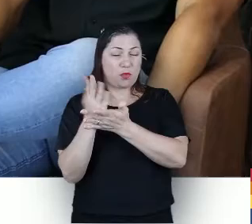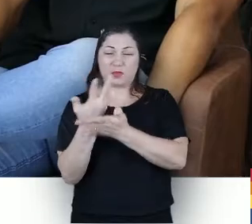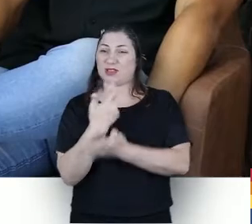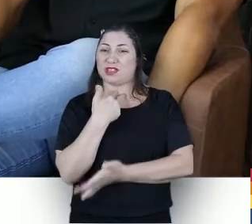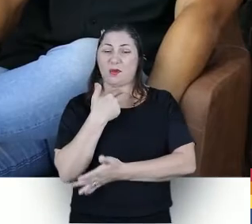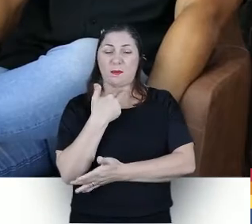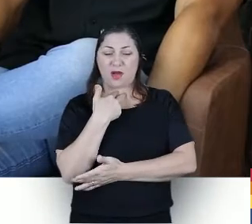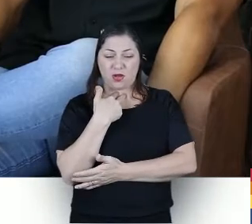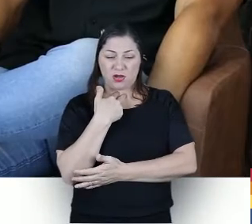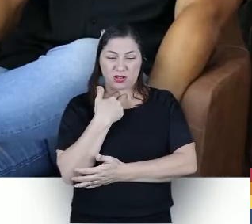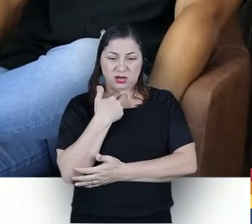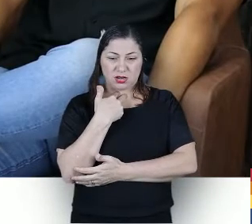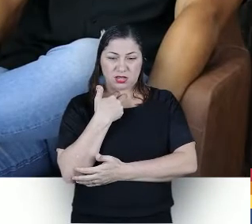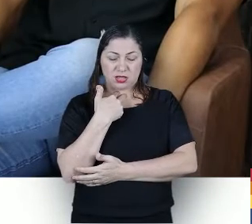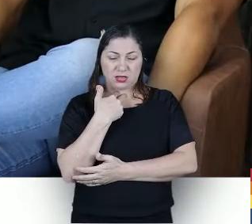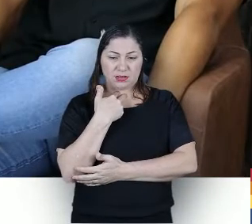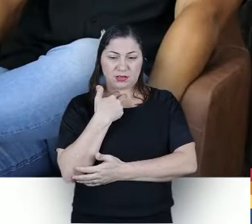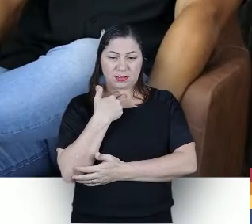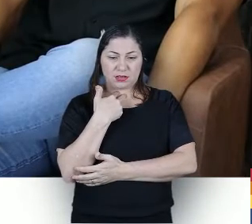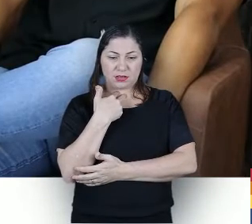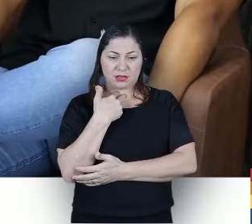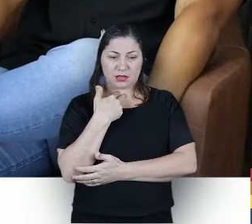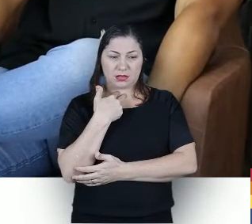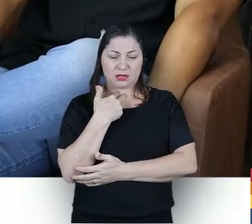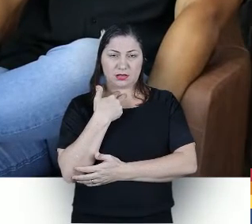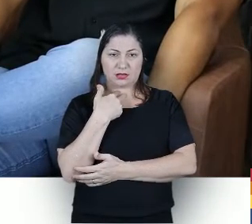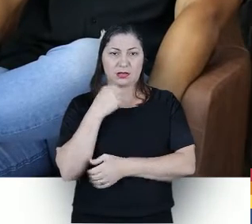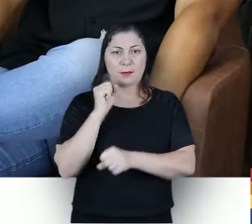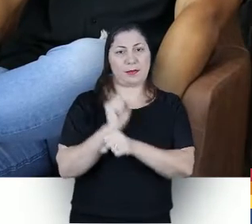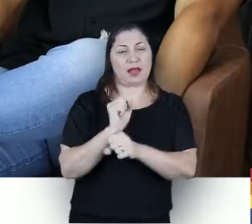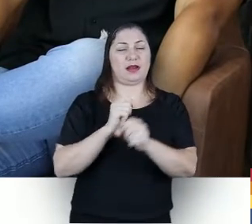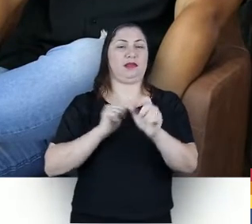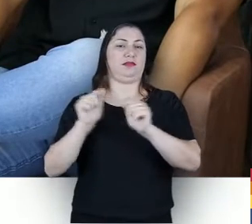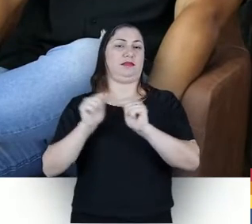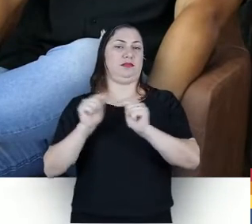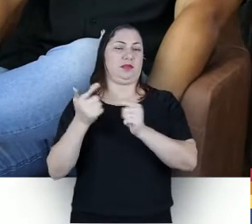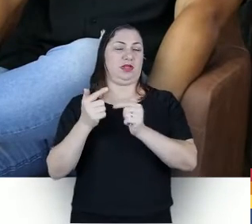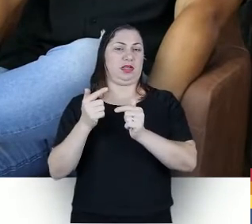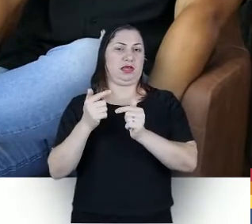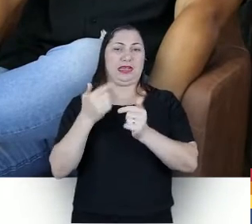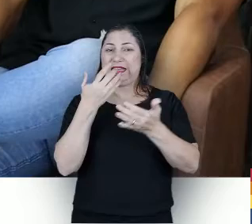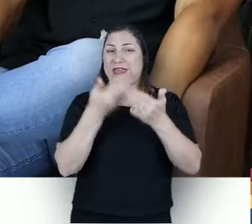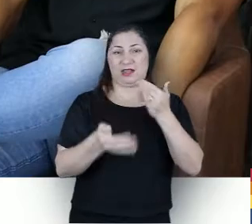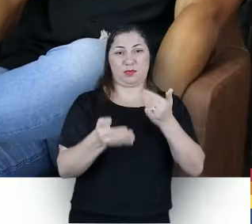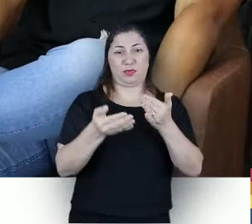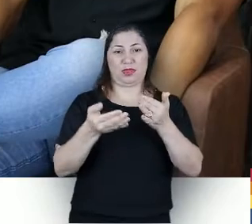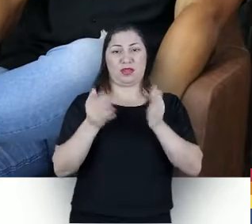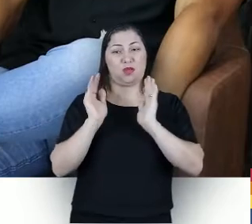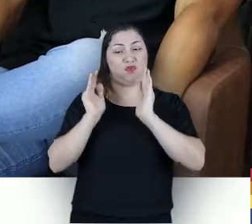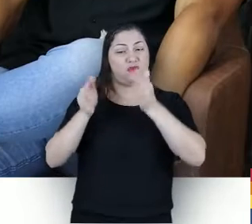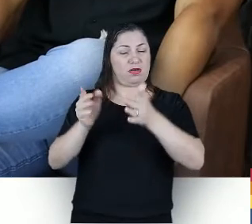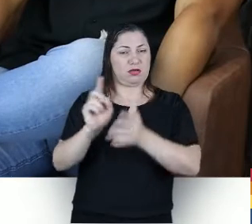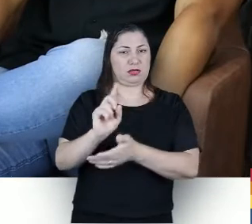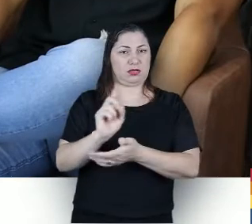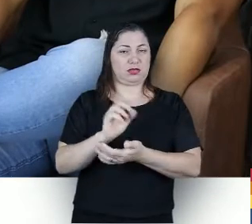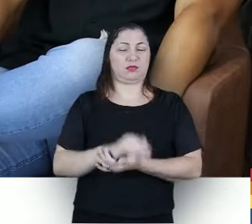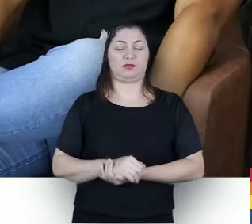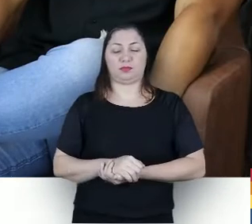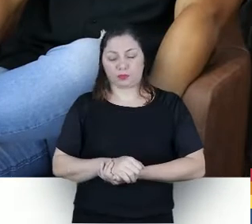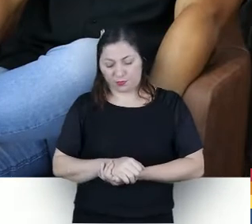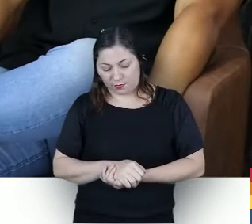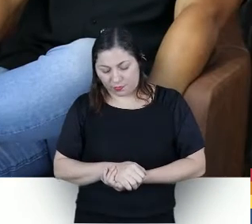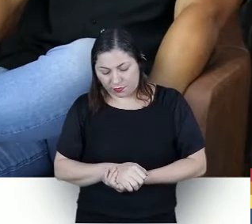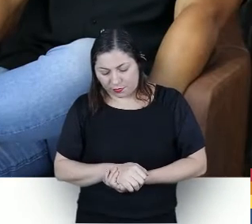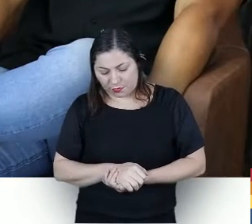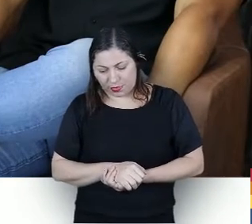sempre ali bem lembrado nas anotações ou ali onde você guarda do planejamento, de que determinadas habilidades,